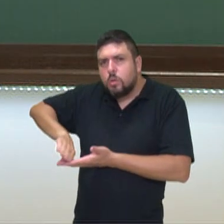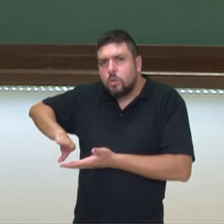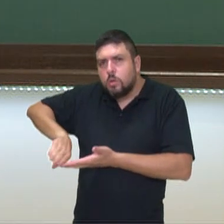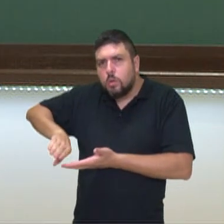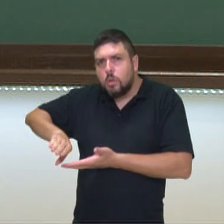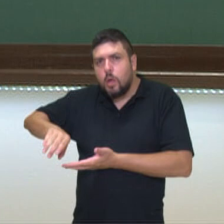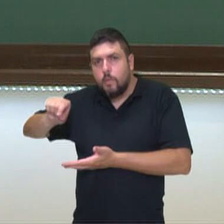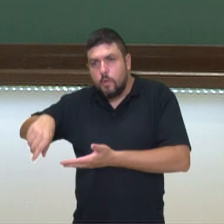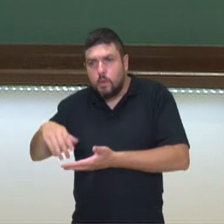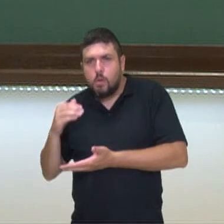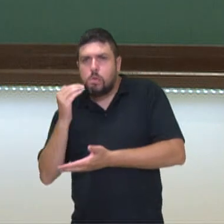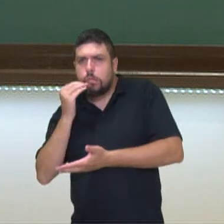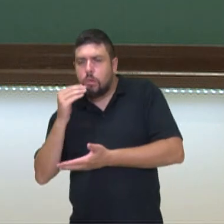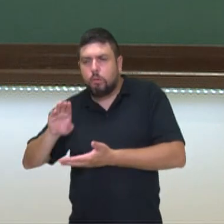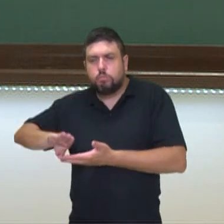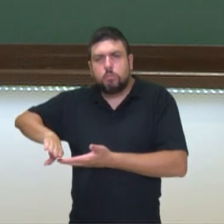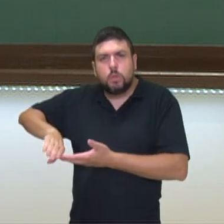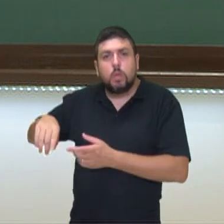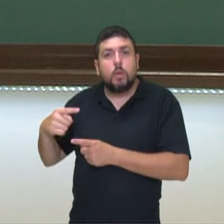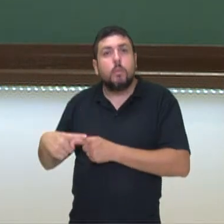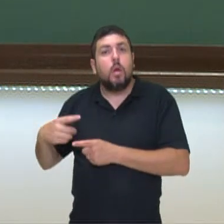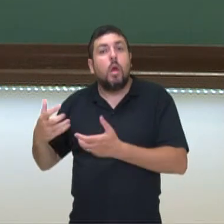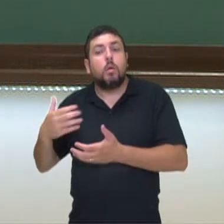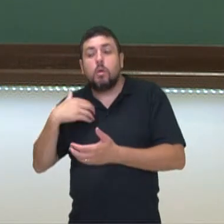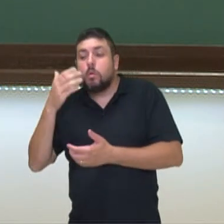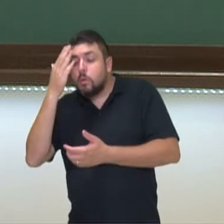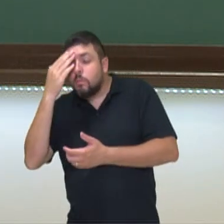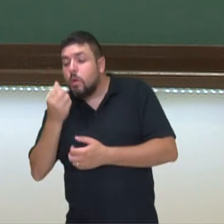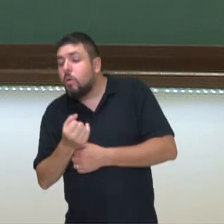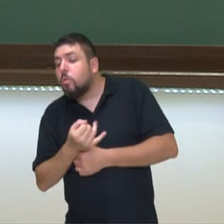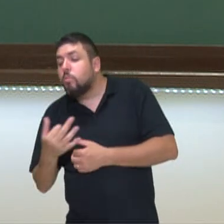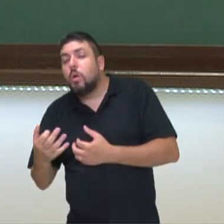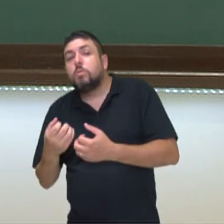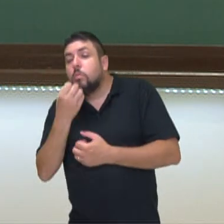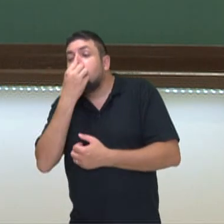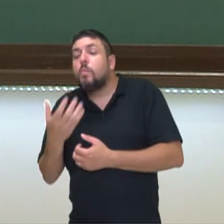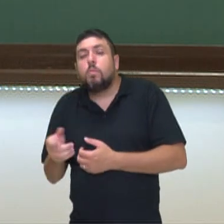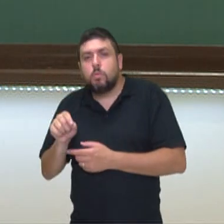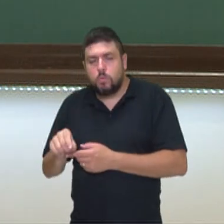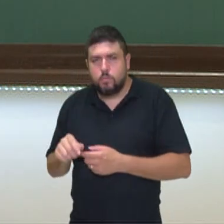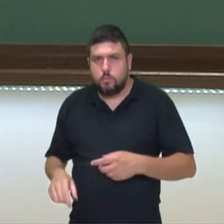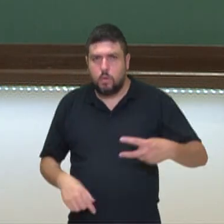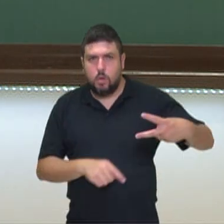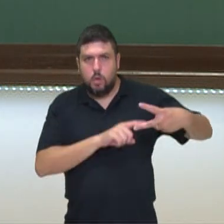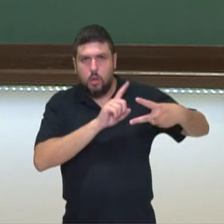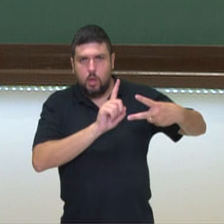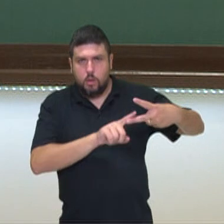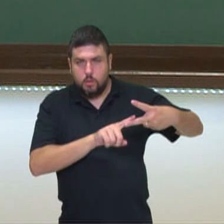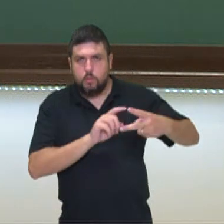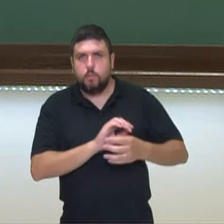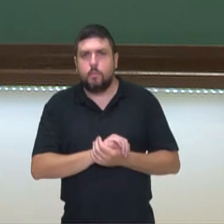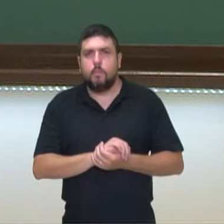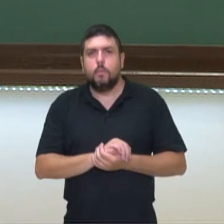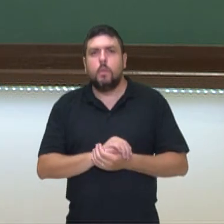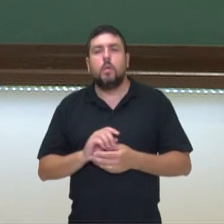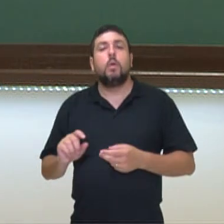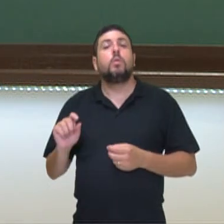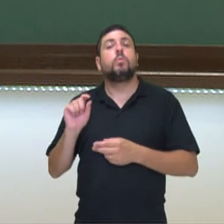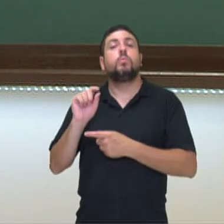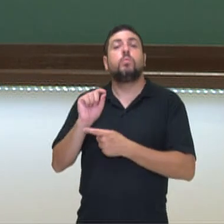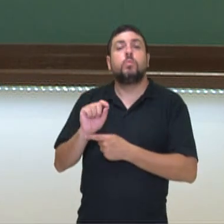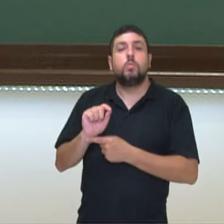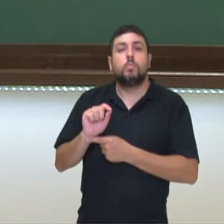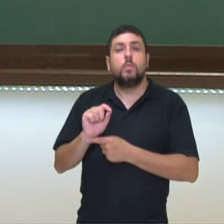as peças com defeito porque eu queria saber as peças sem defeito. Então, a ideia é de tirar. A segunda ideia, que é a ideia